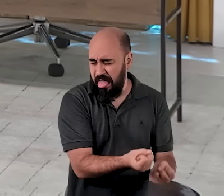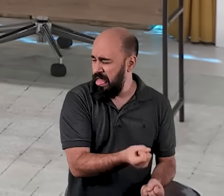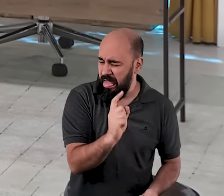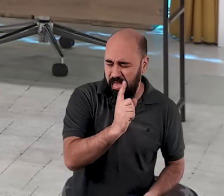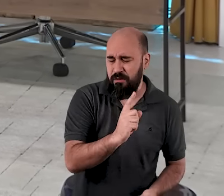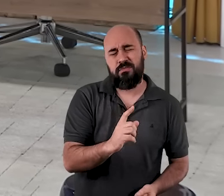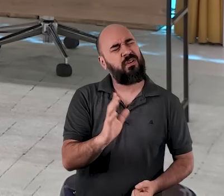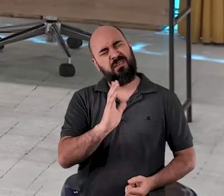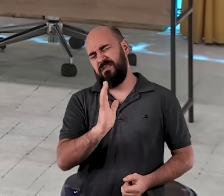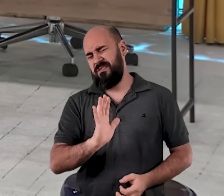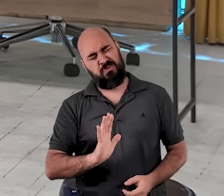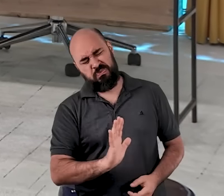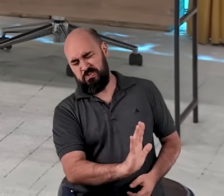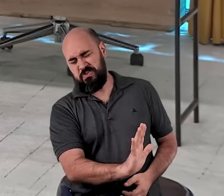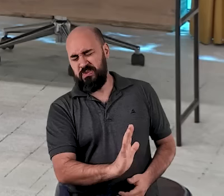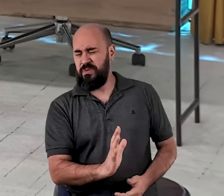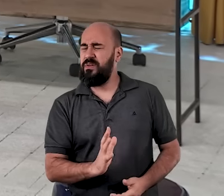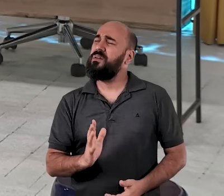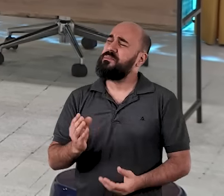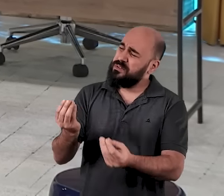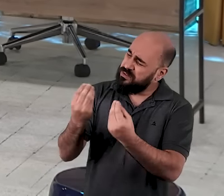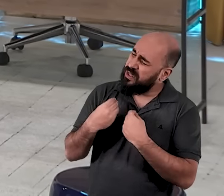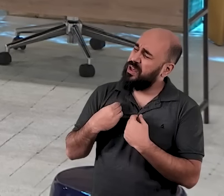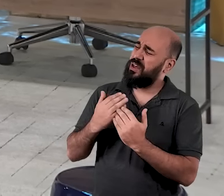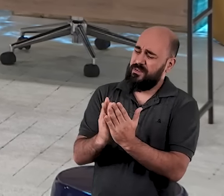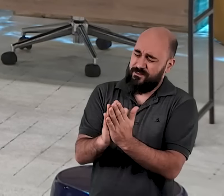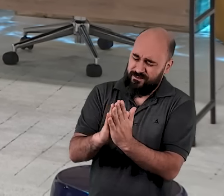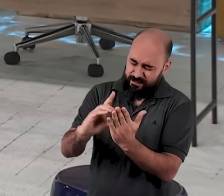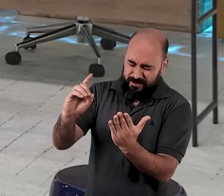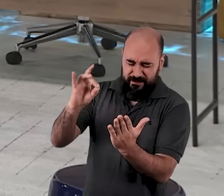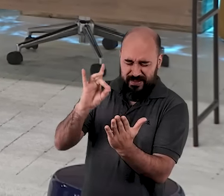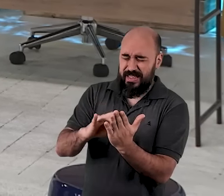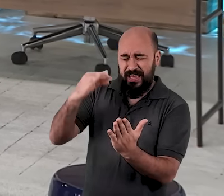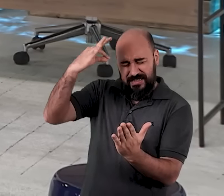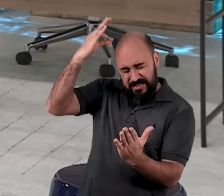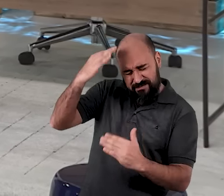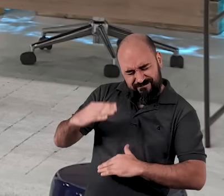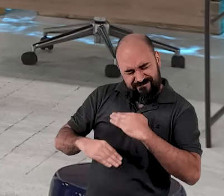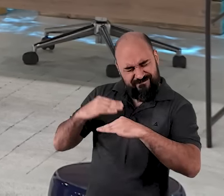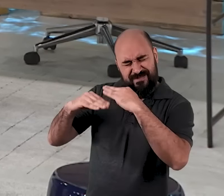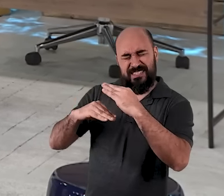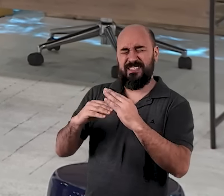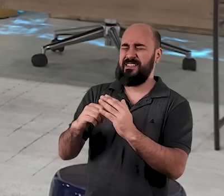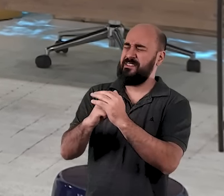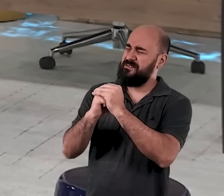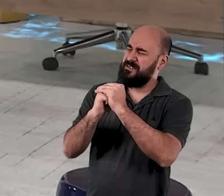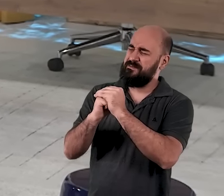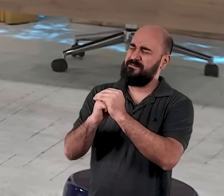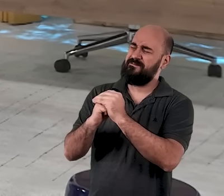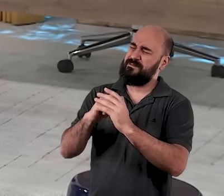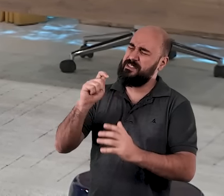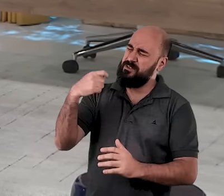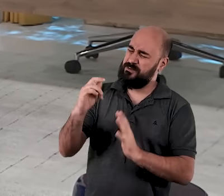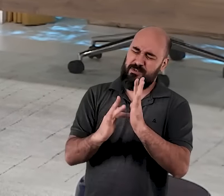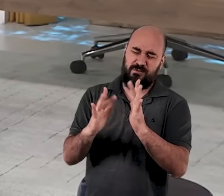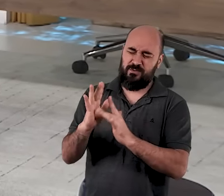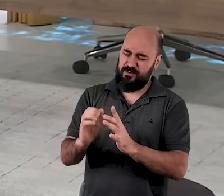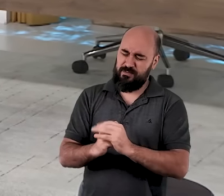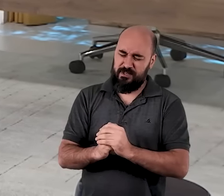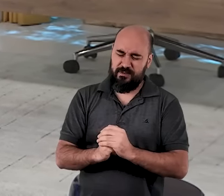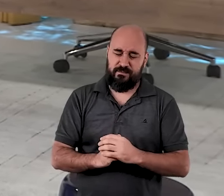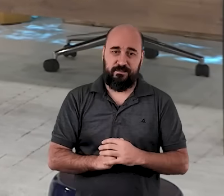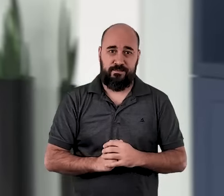Senhor. Santifica-nos na verdade. Oramos em nome de Jesus. Amém. Deus seja louvado